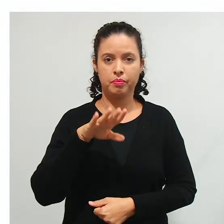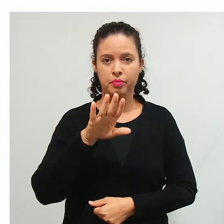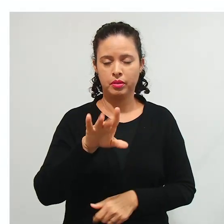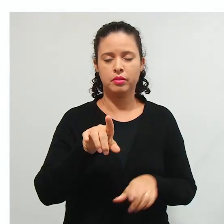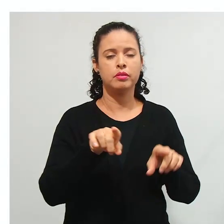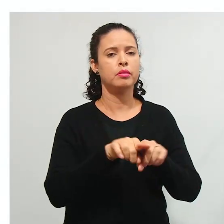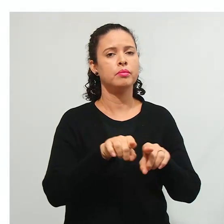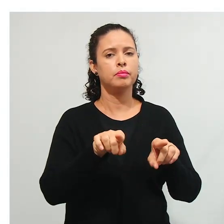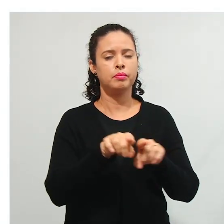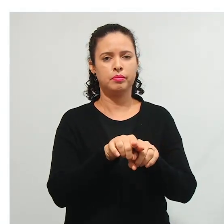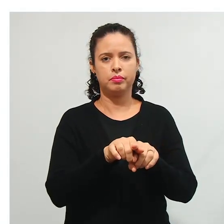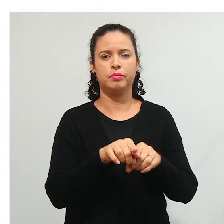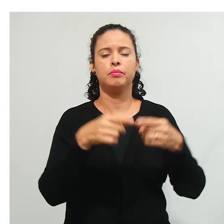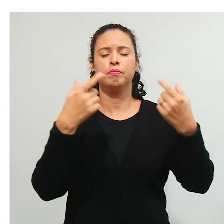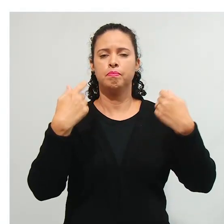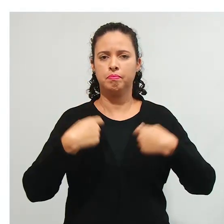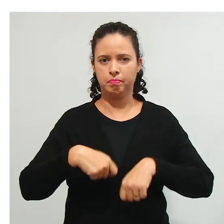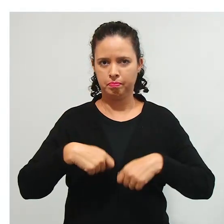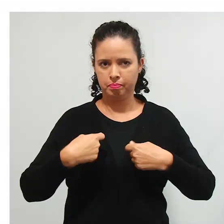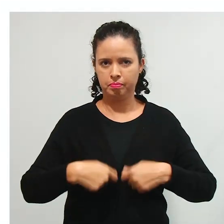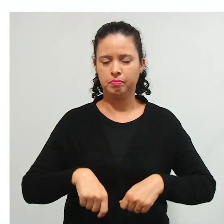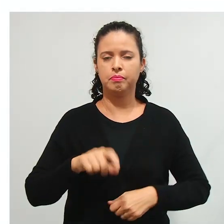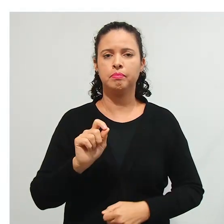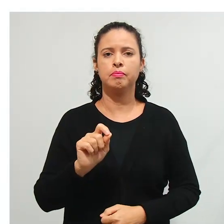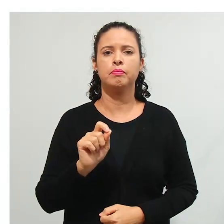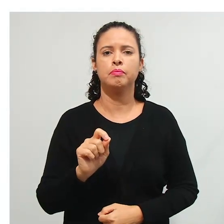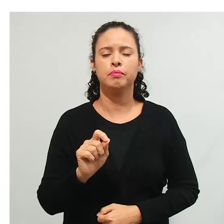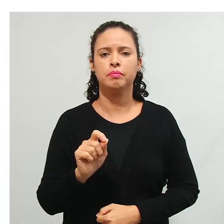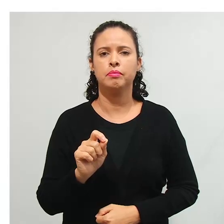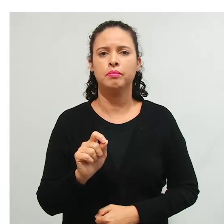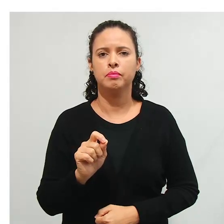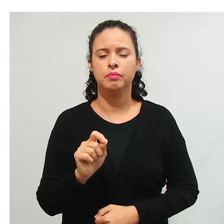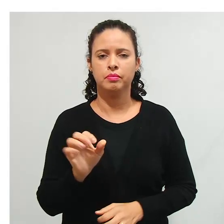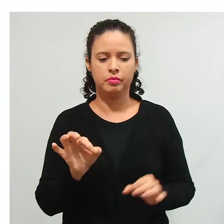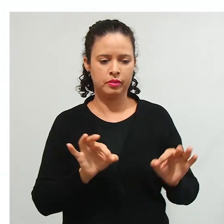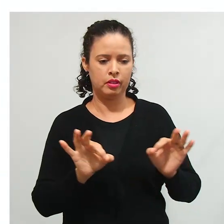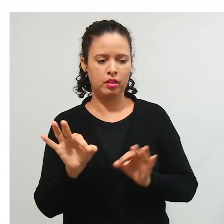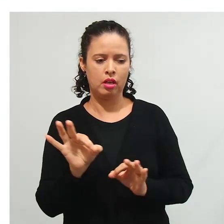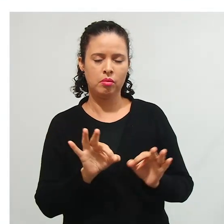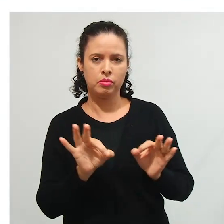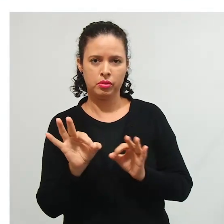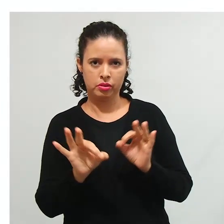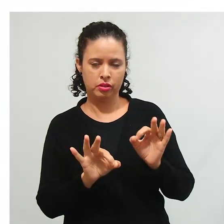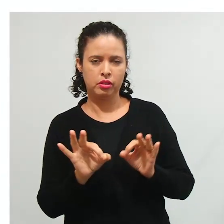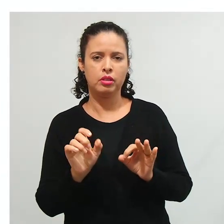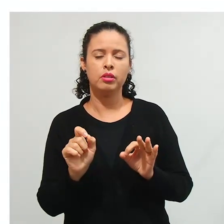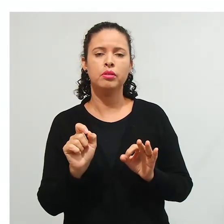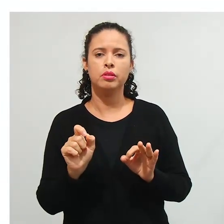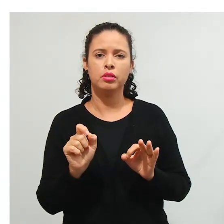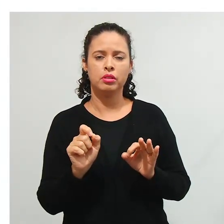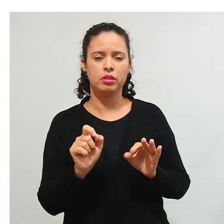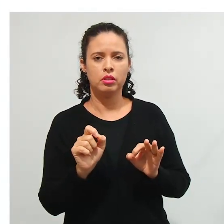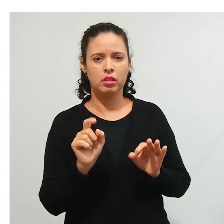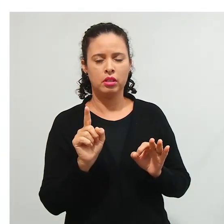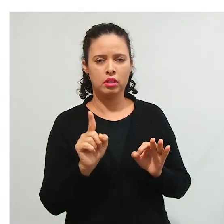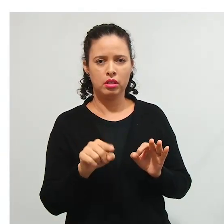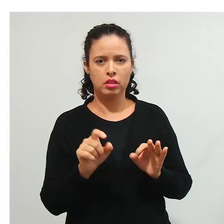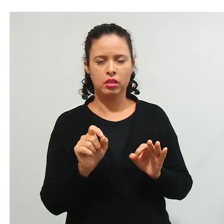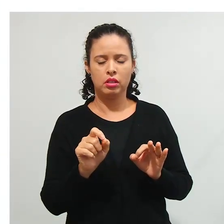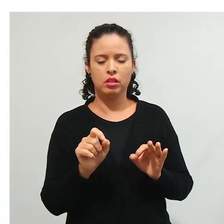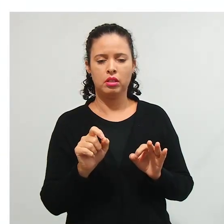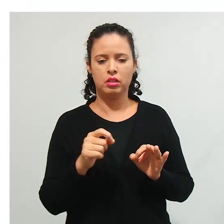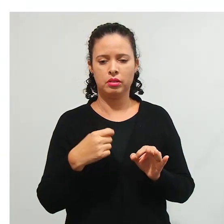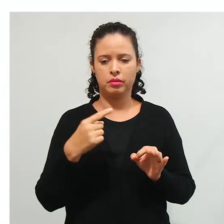lá também eles precisam elaborar o processo de licitação